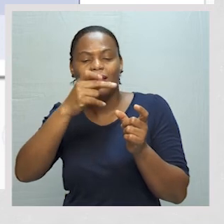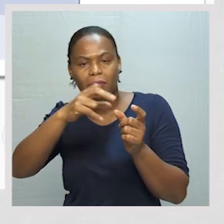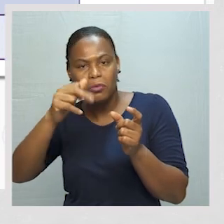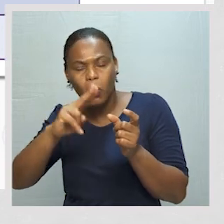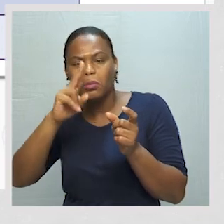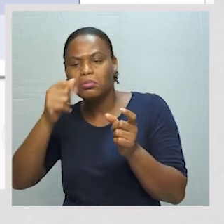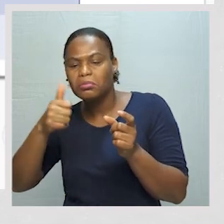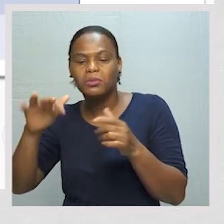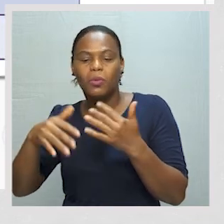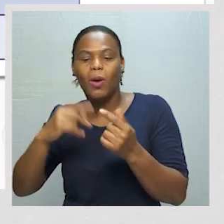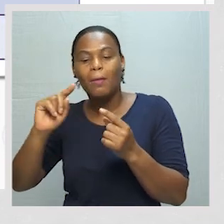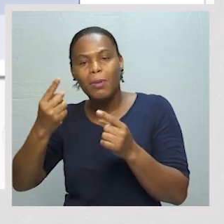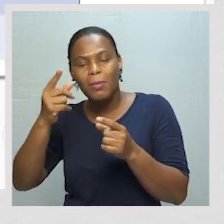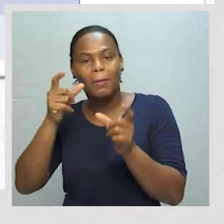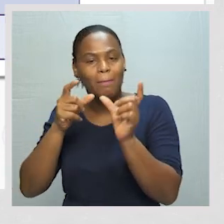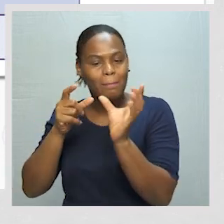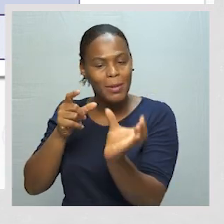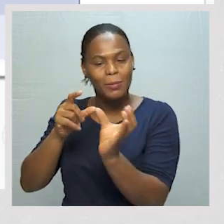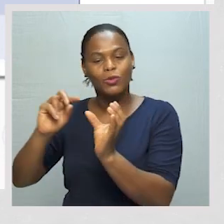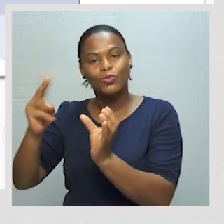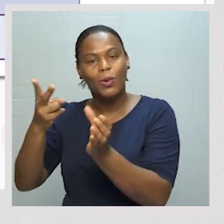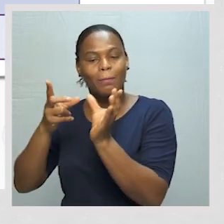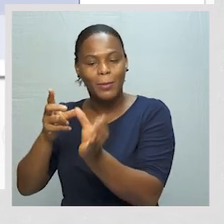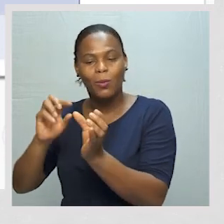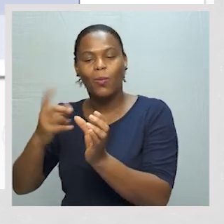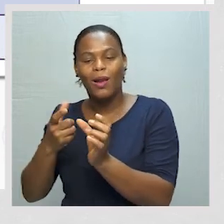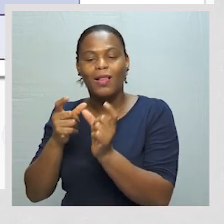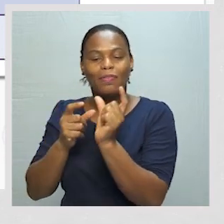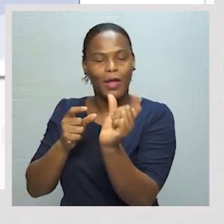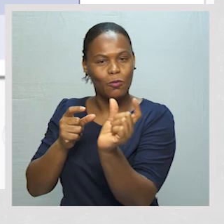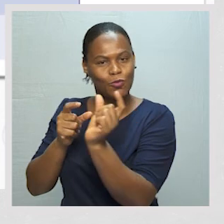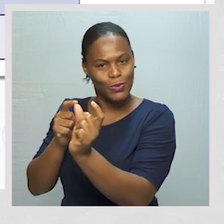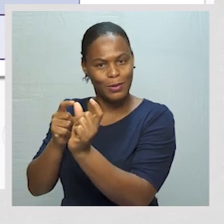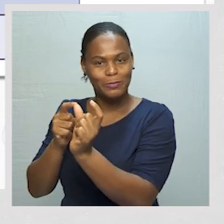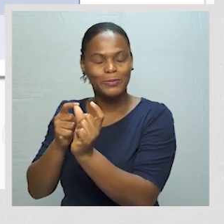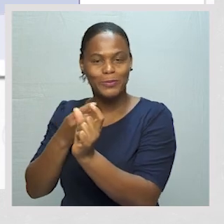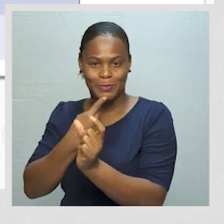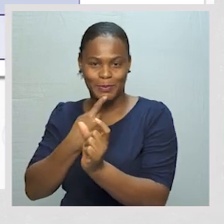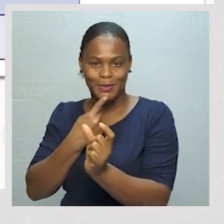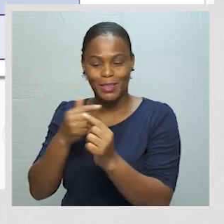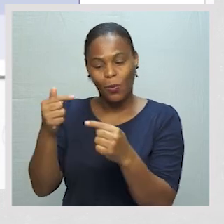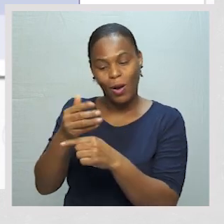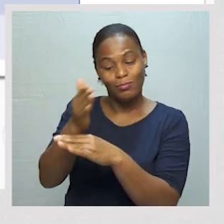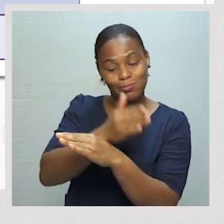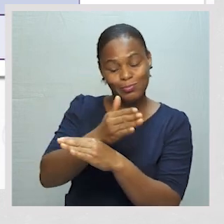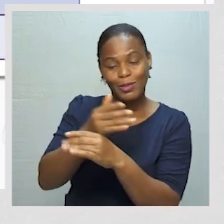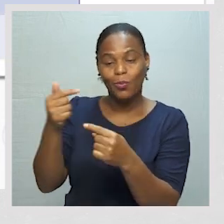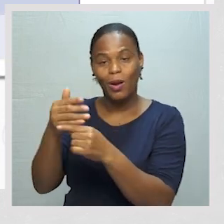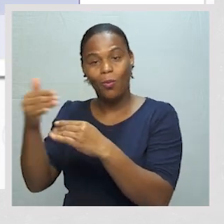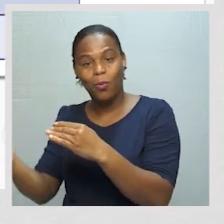é o segundo membro e quais são os termos de cada membro,